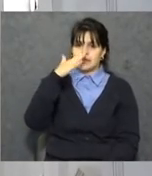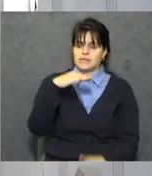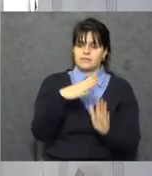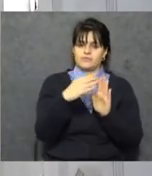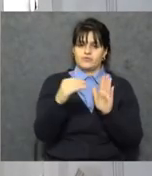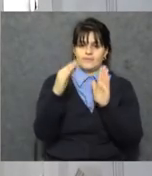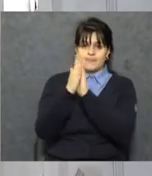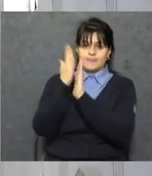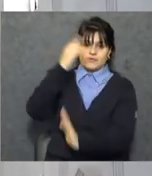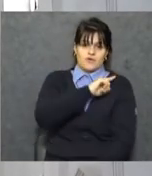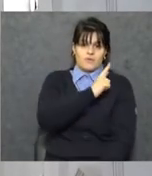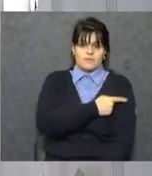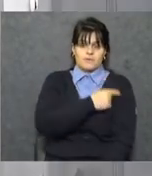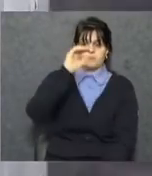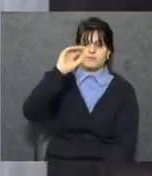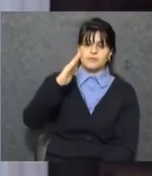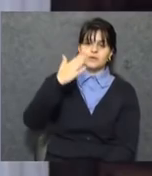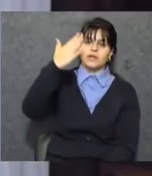onipotente,